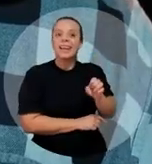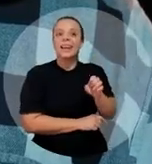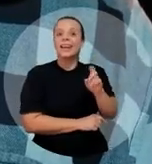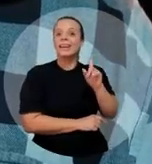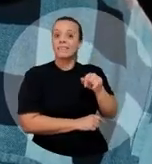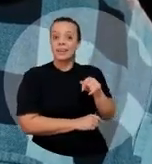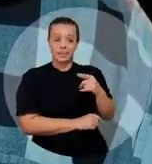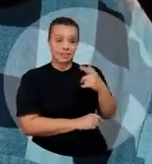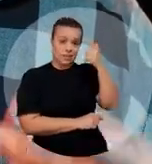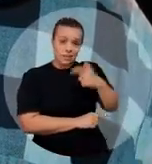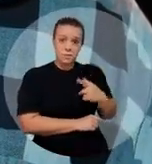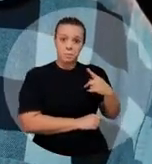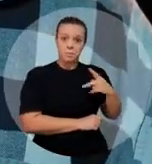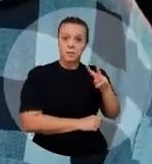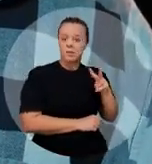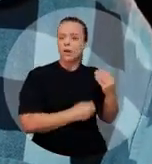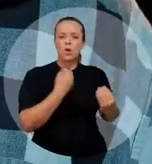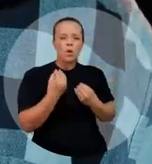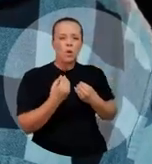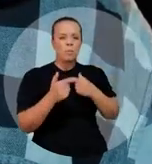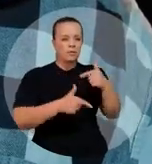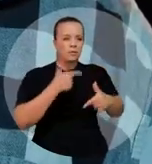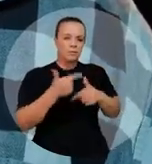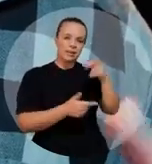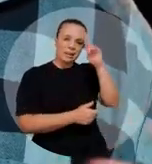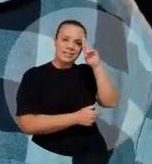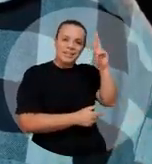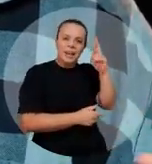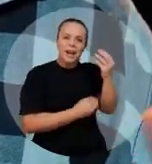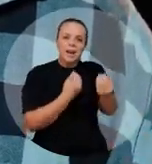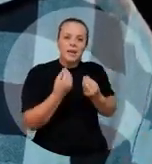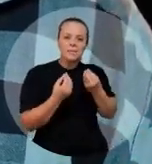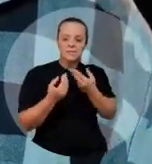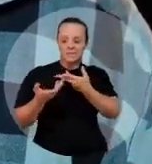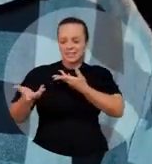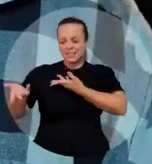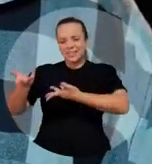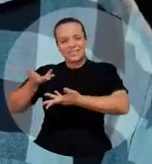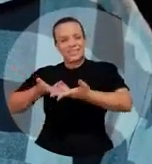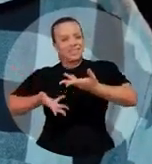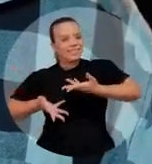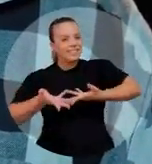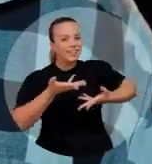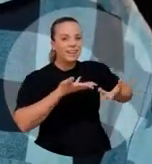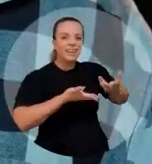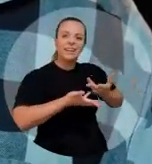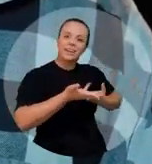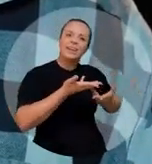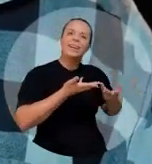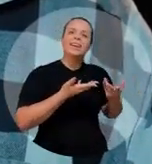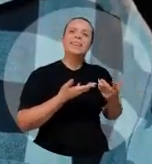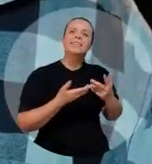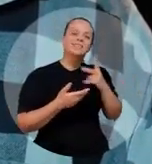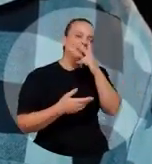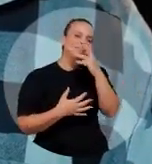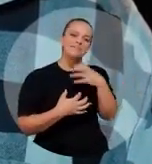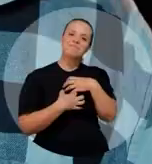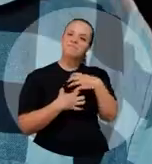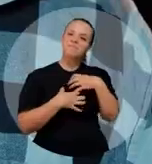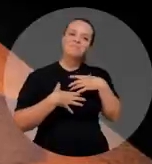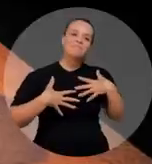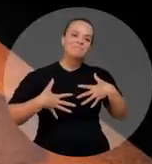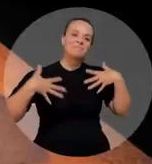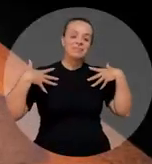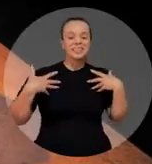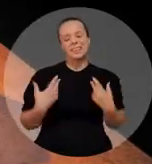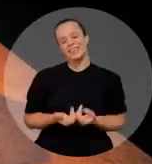ser esse PV, como que ele vai dirigir, como que vão ser as interações, e assim, isso me traz uma certa alegria,